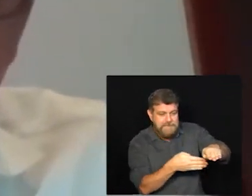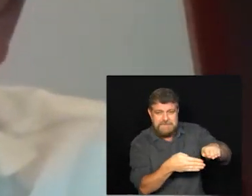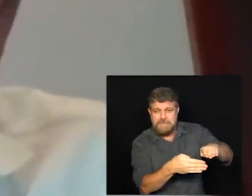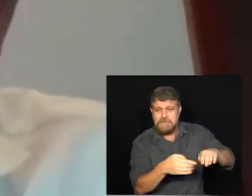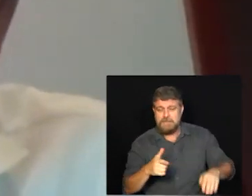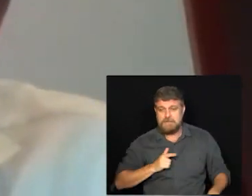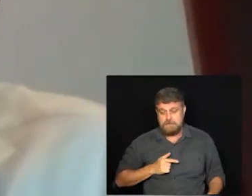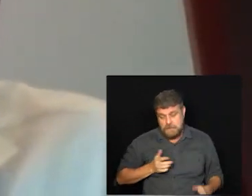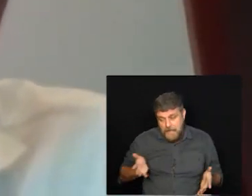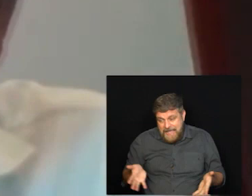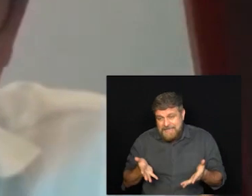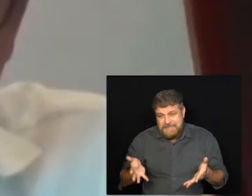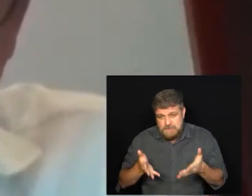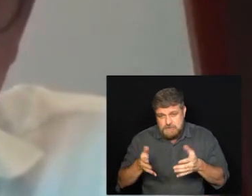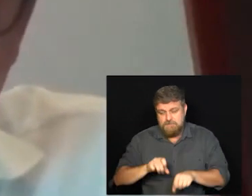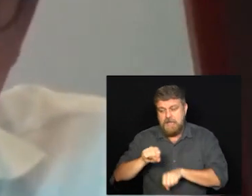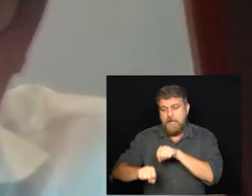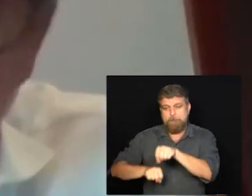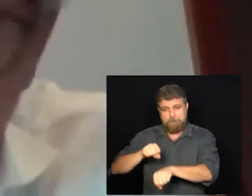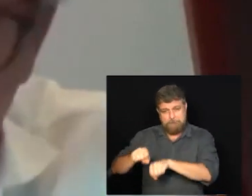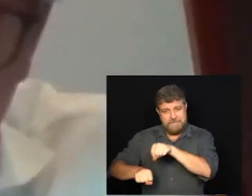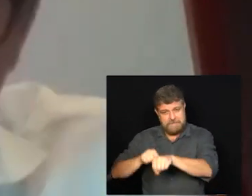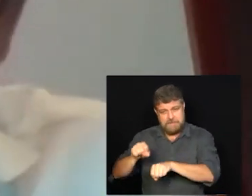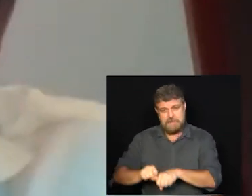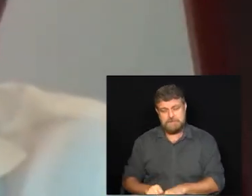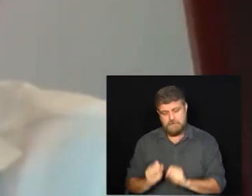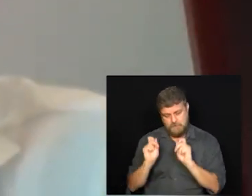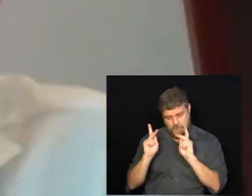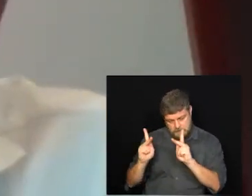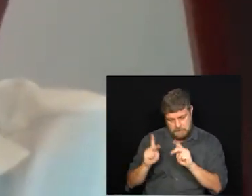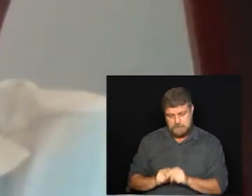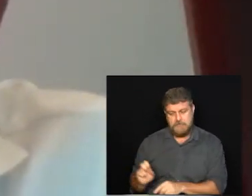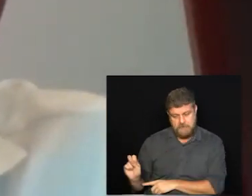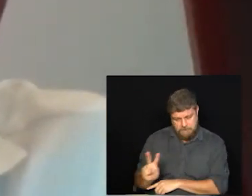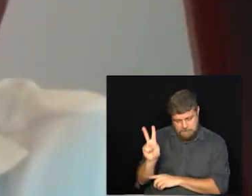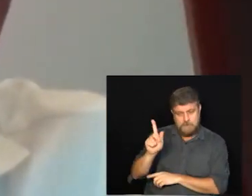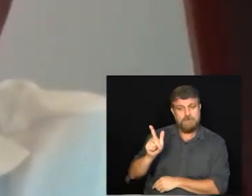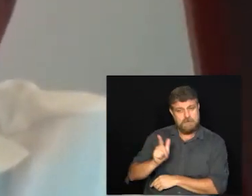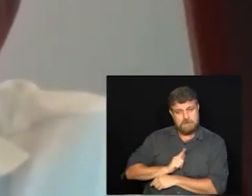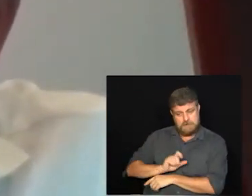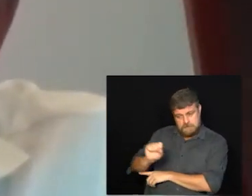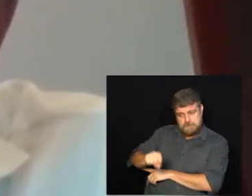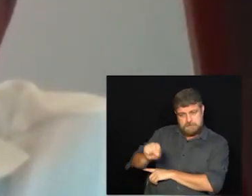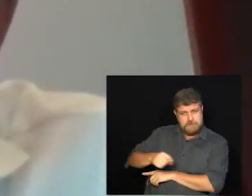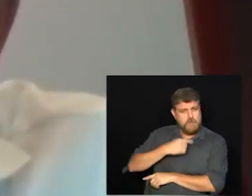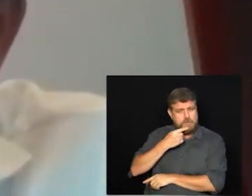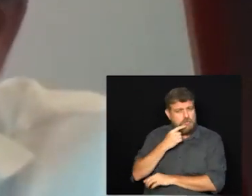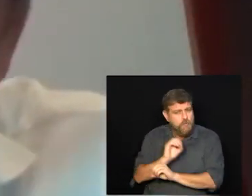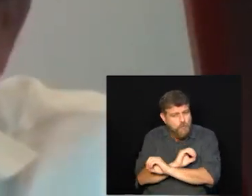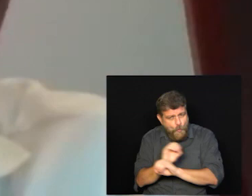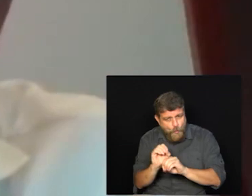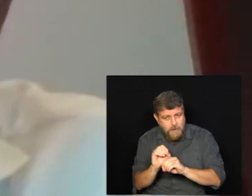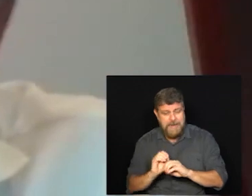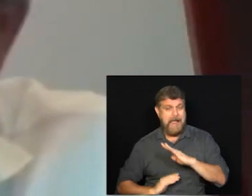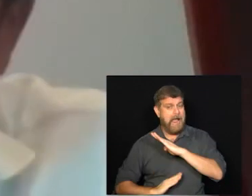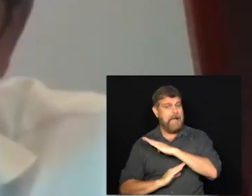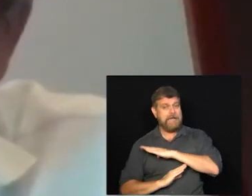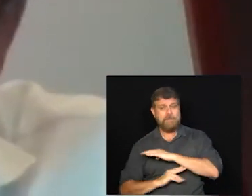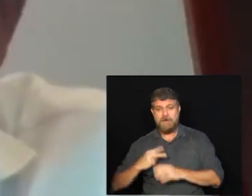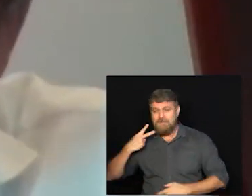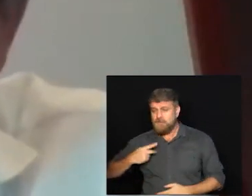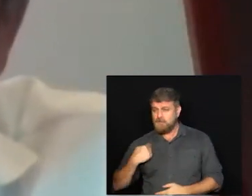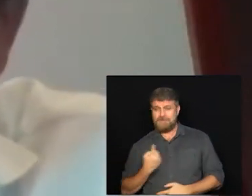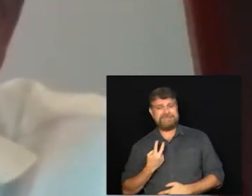de incentivar o uso de bicicleta, e isso é meritório, ninguém contesta, mas a Câmara não pode, e